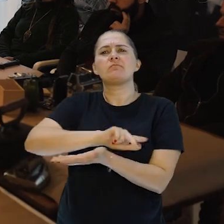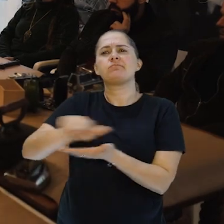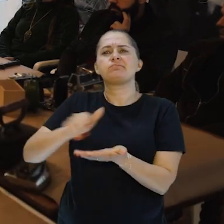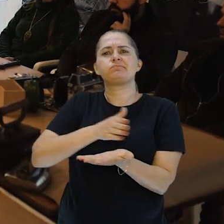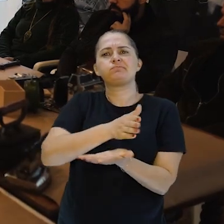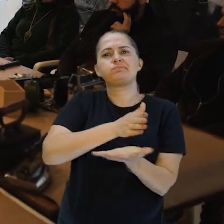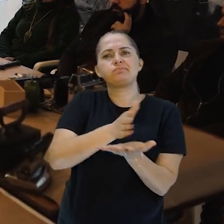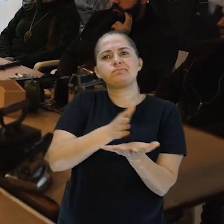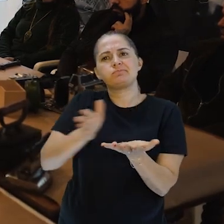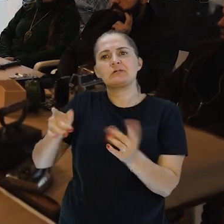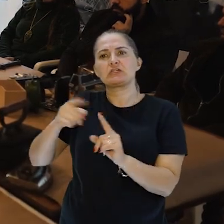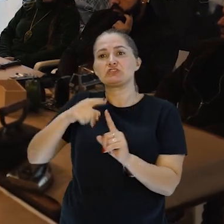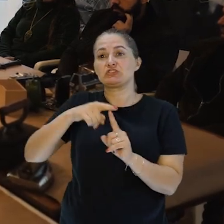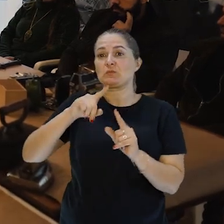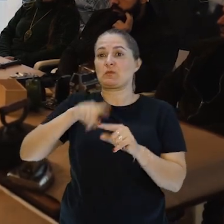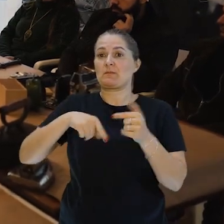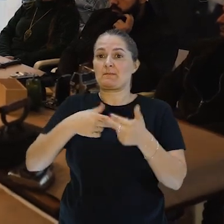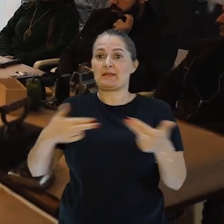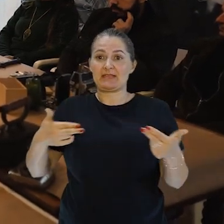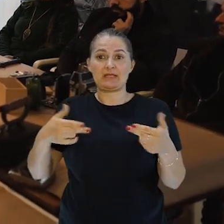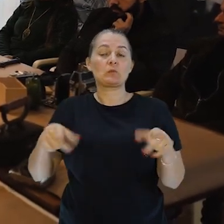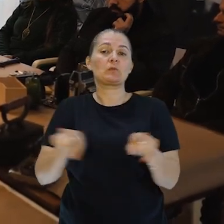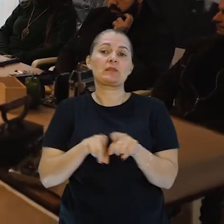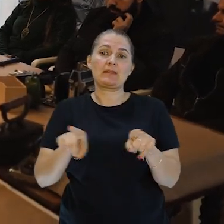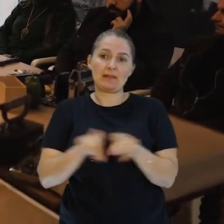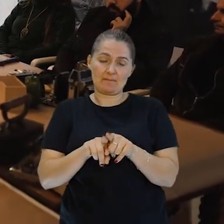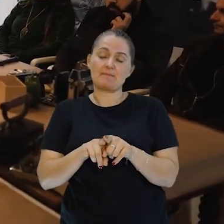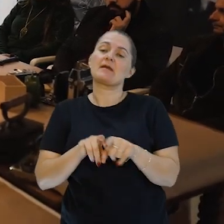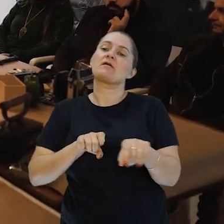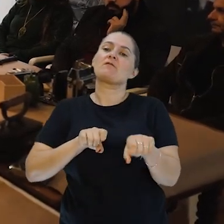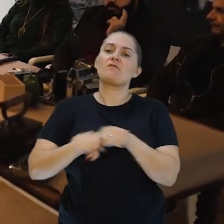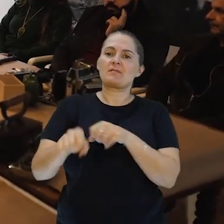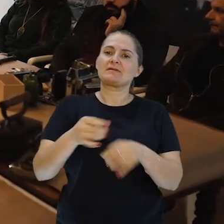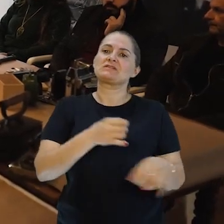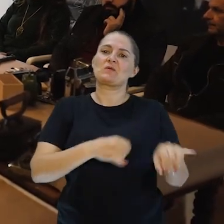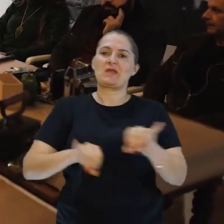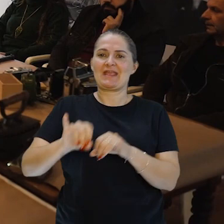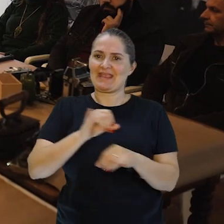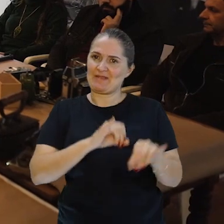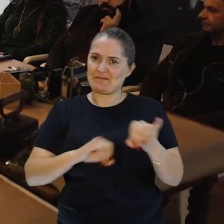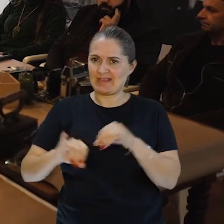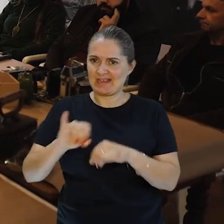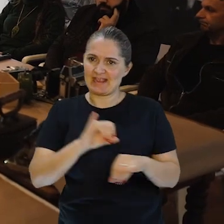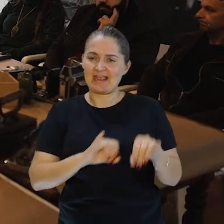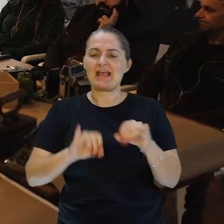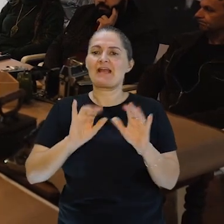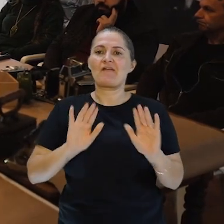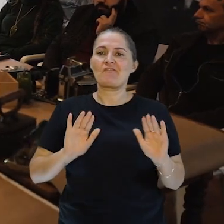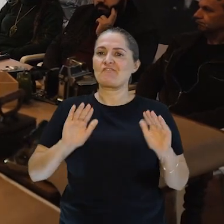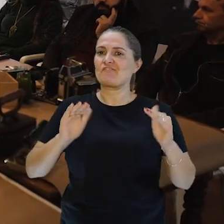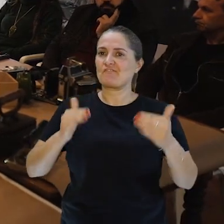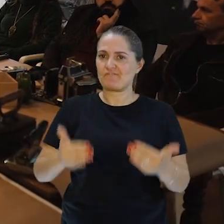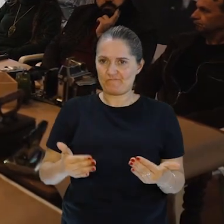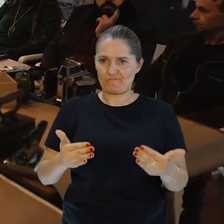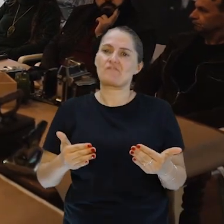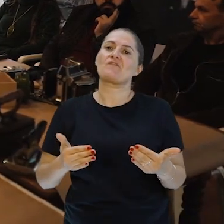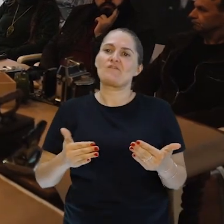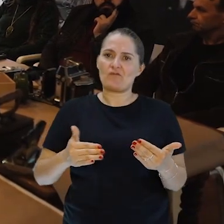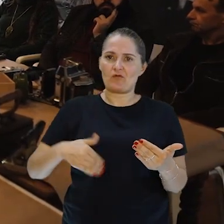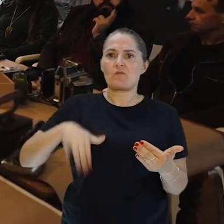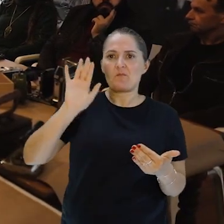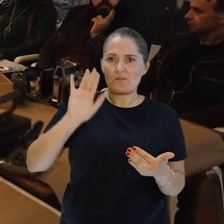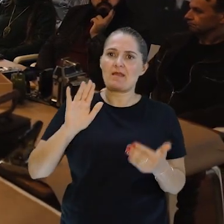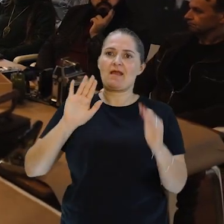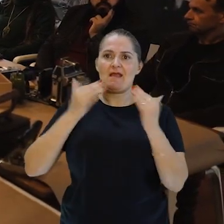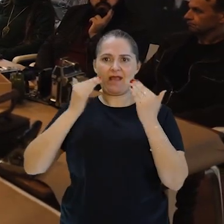em vários tipos de material, também formação complementar em química, voltado, né,